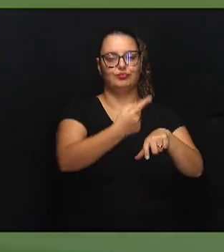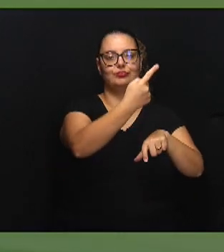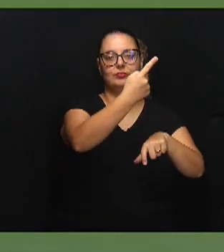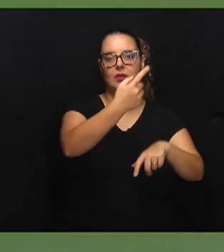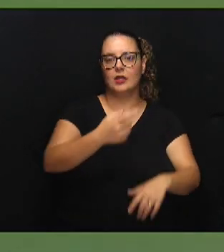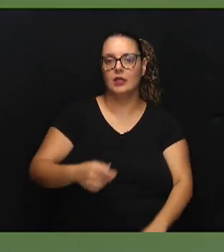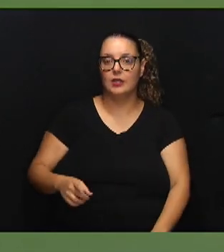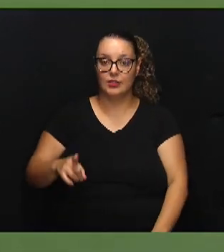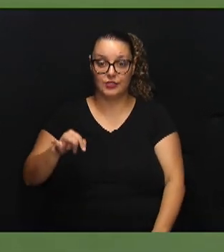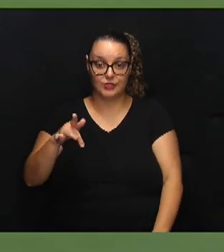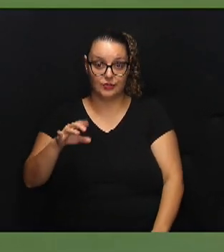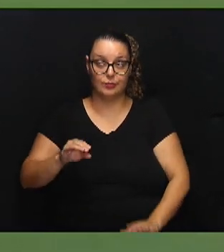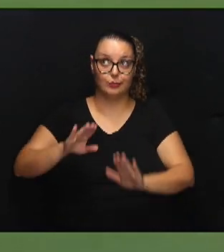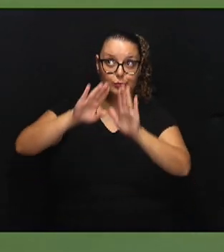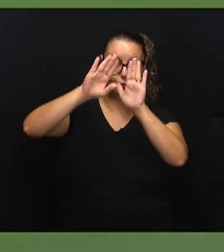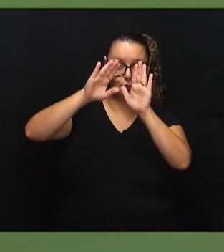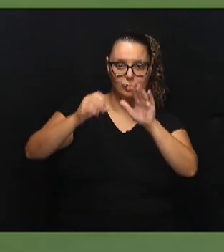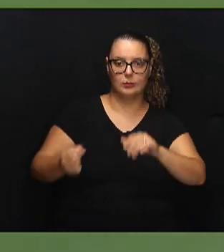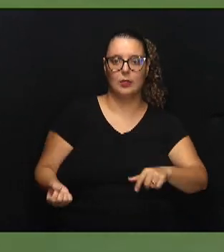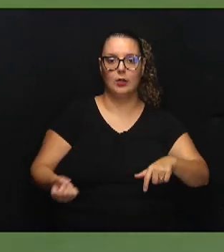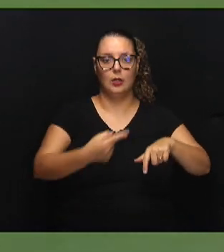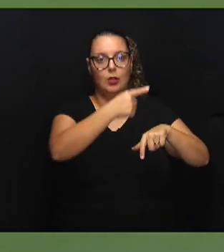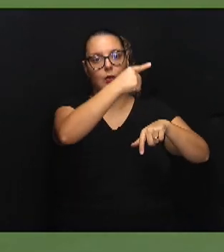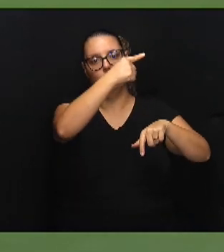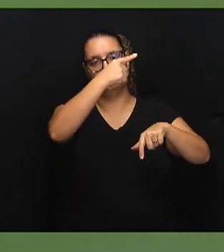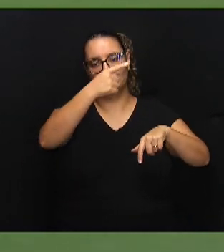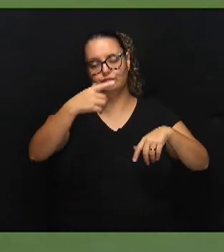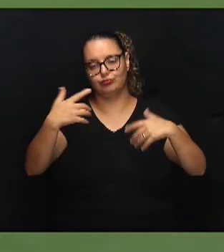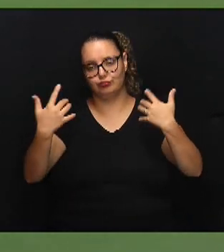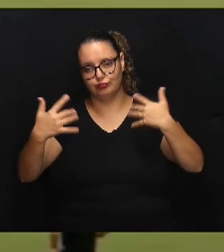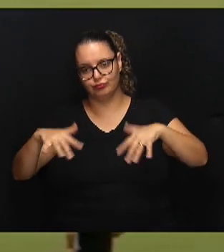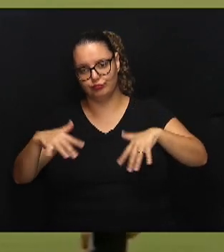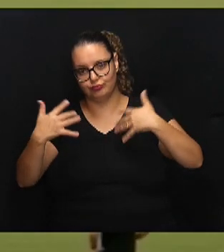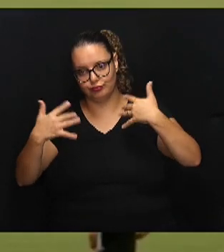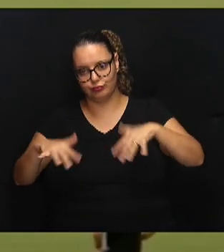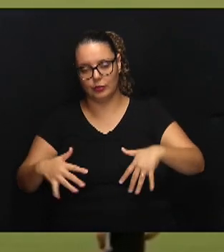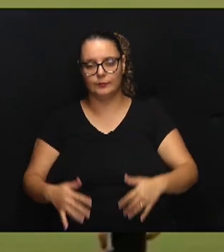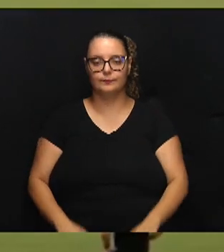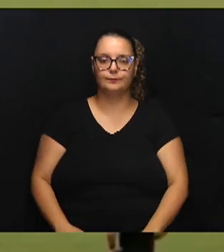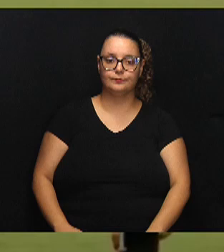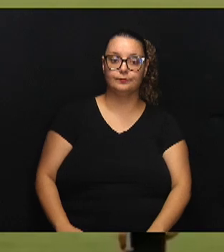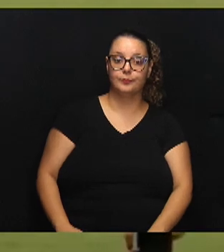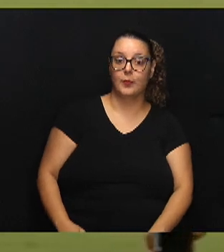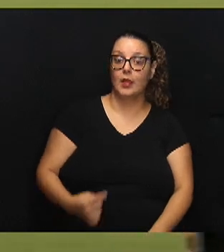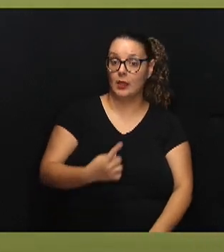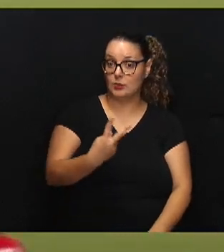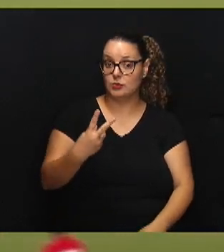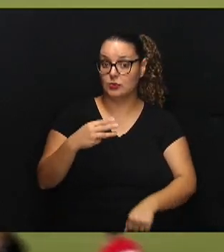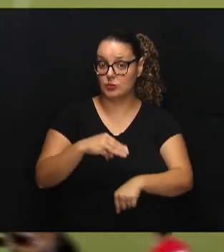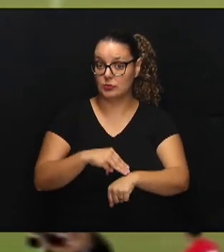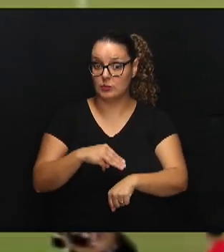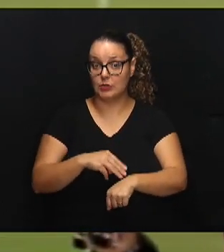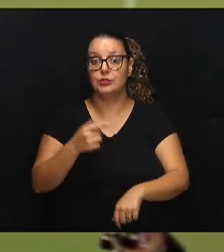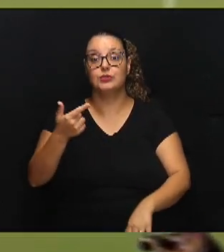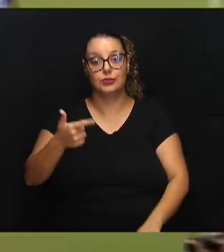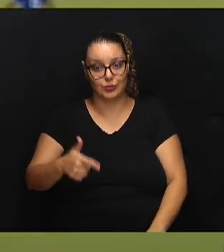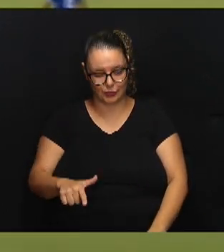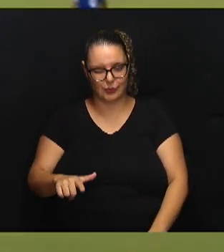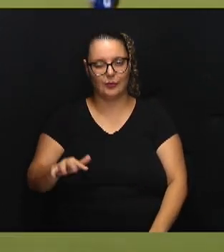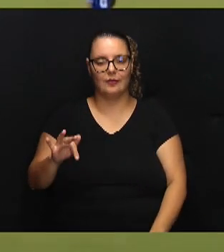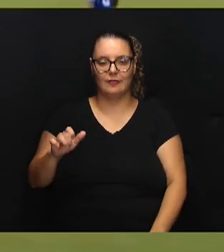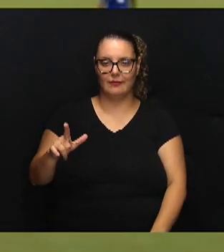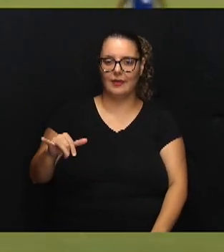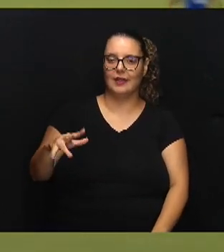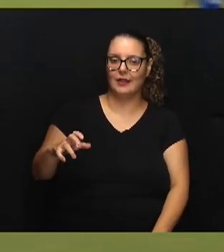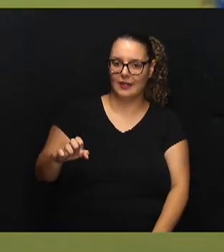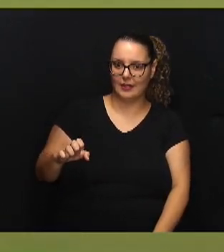Silva espalmou. No rebote, mandou por cima. Aos 12 minutos, de novo ele, Felipe